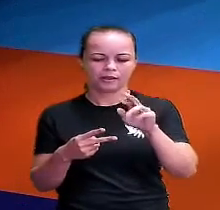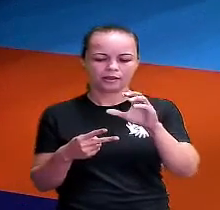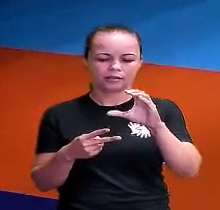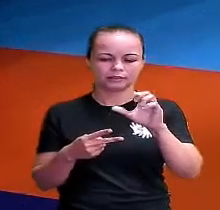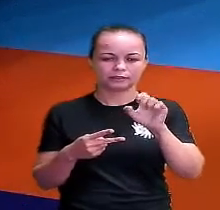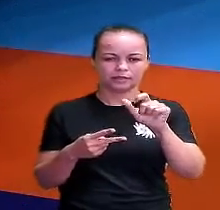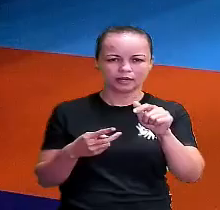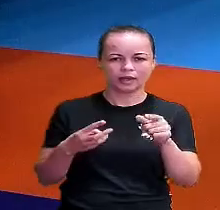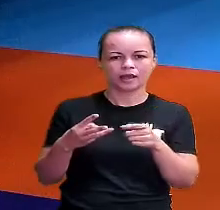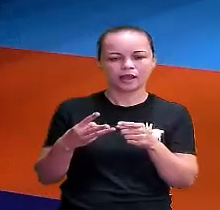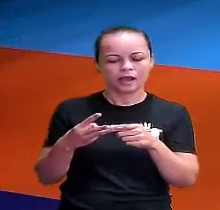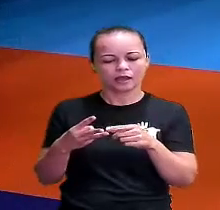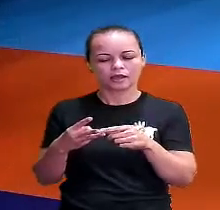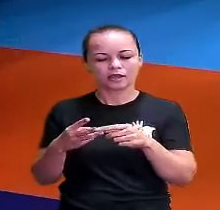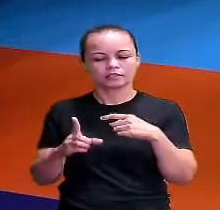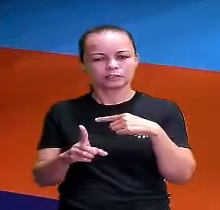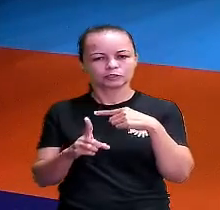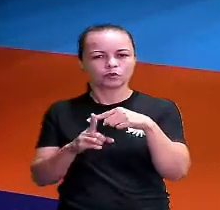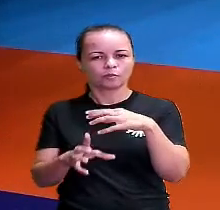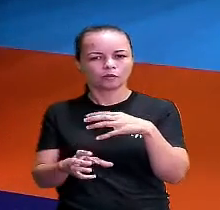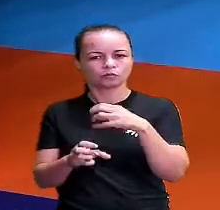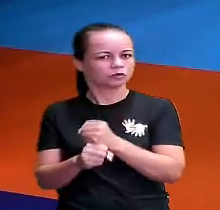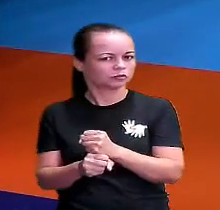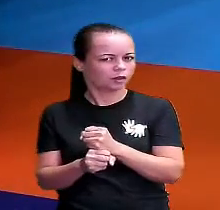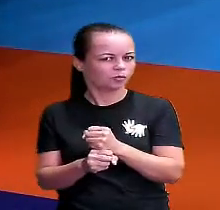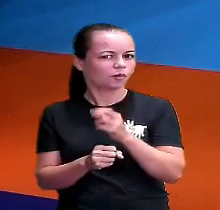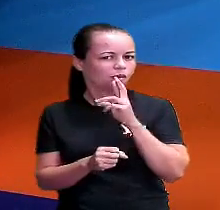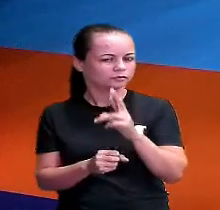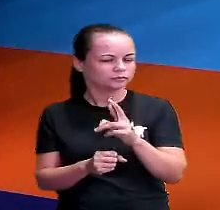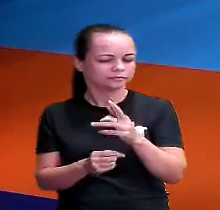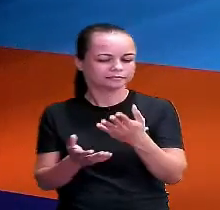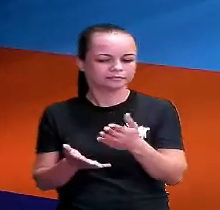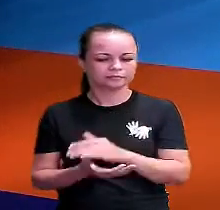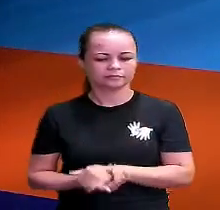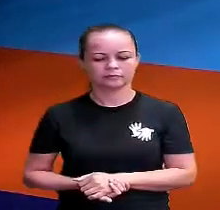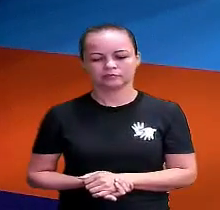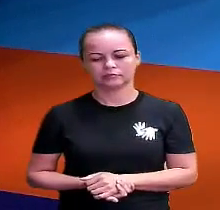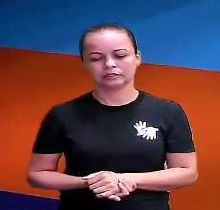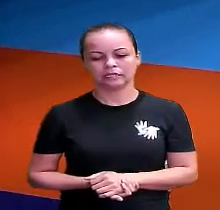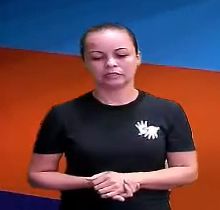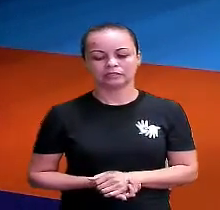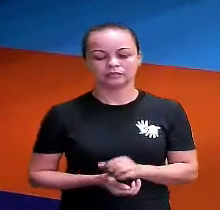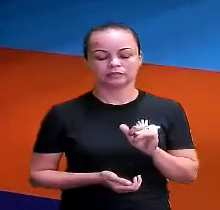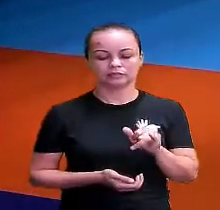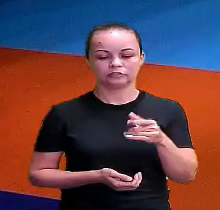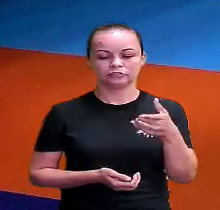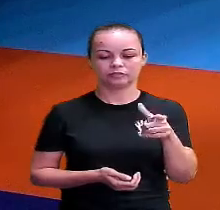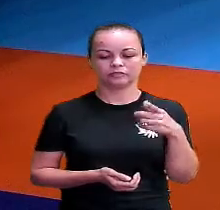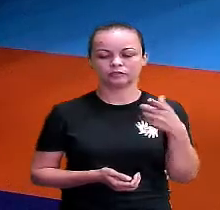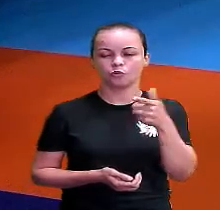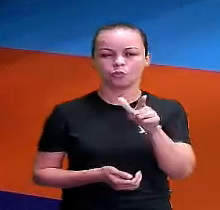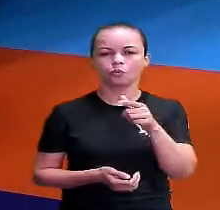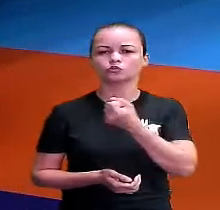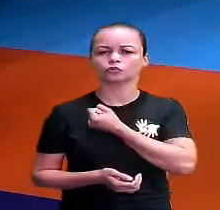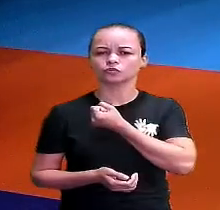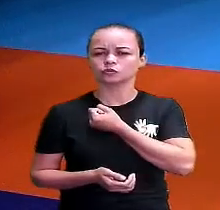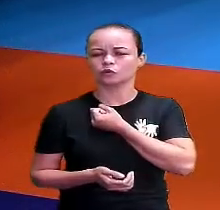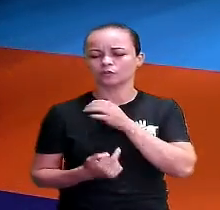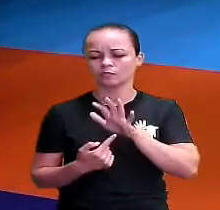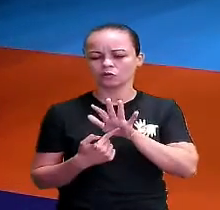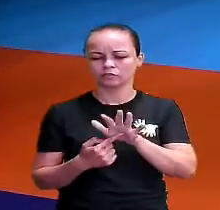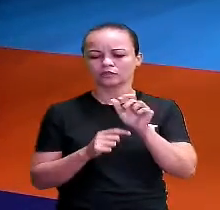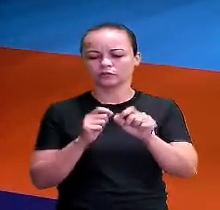soma ou total, é o resultado, não é isso? Se tivesse outro número aqui, também seria